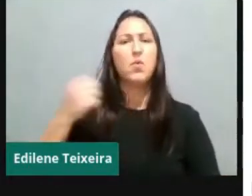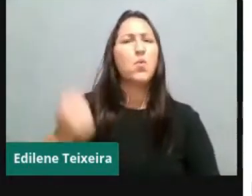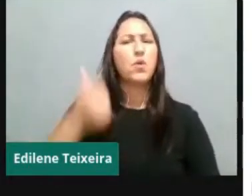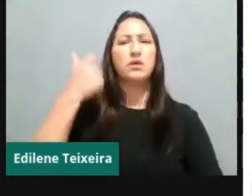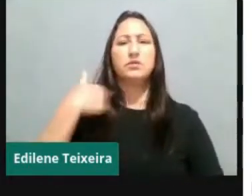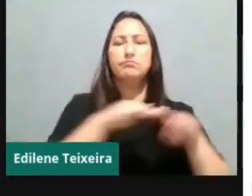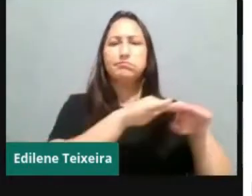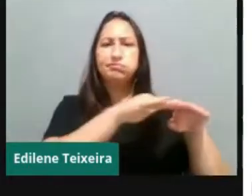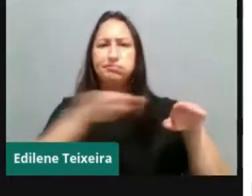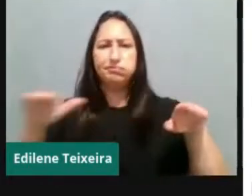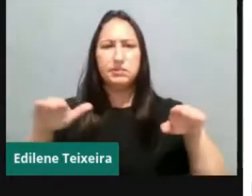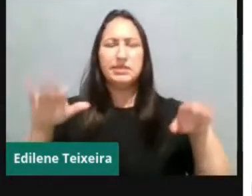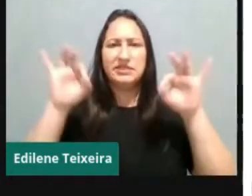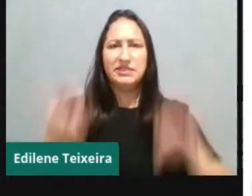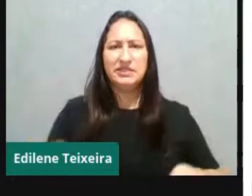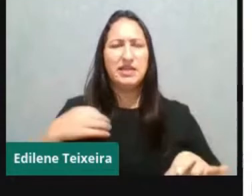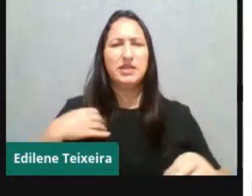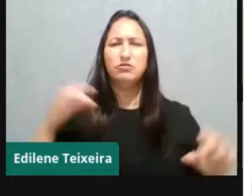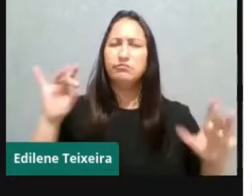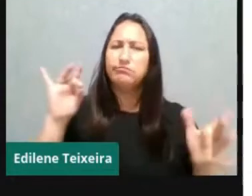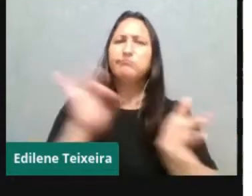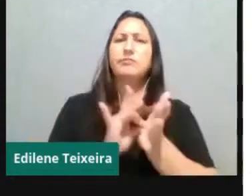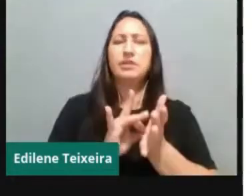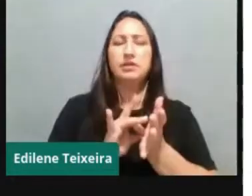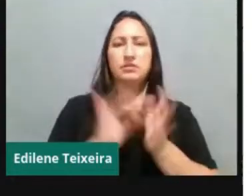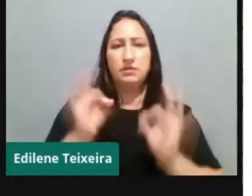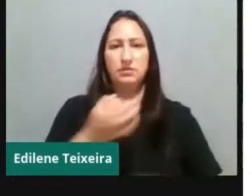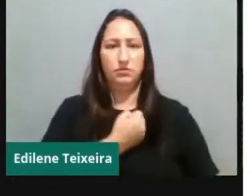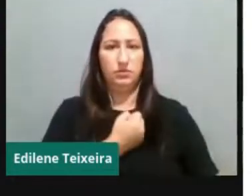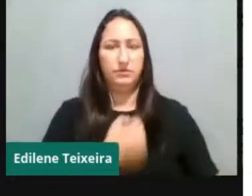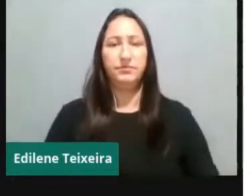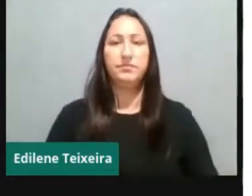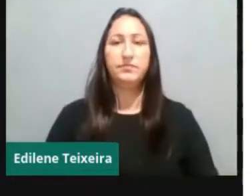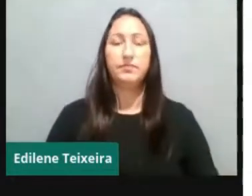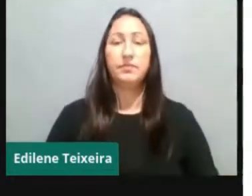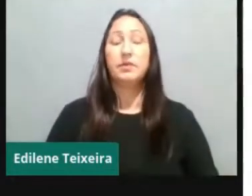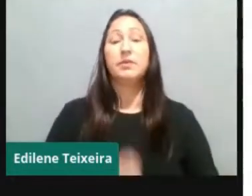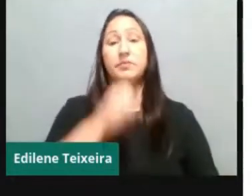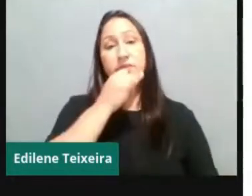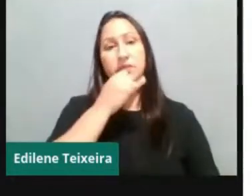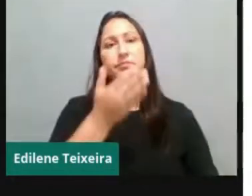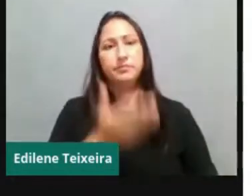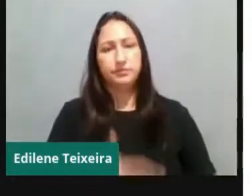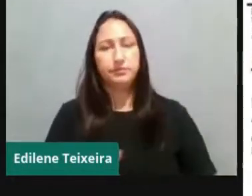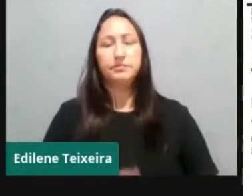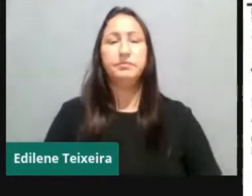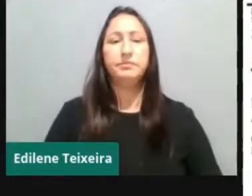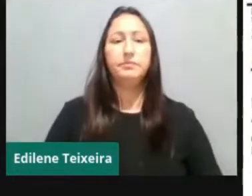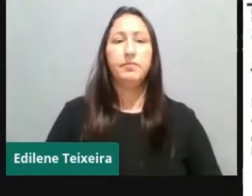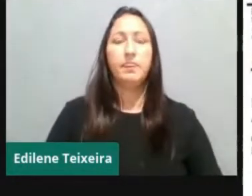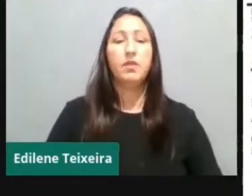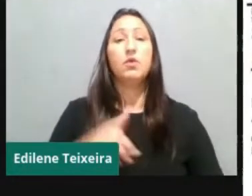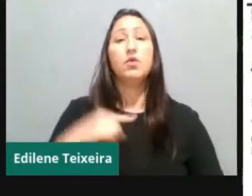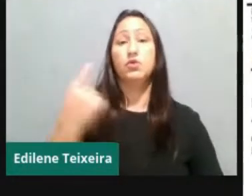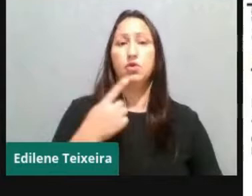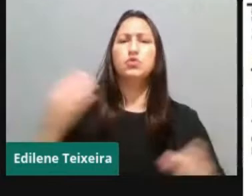ele prediz está muito próximo da pontuação real. Então, para dar alguns exemplos, o nosso grupo tem trabalhado com isso por